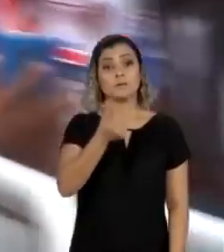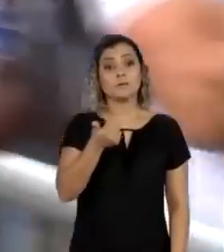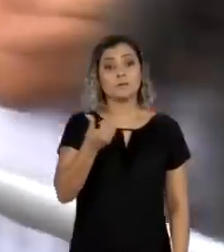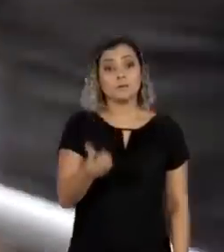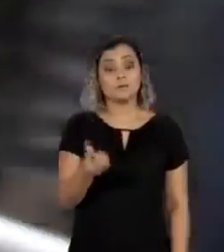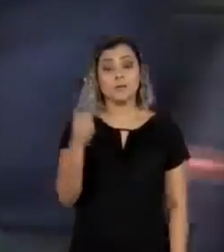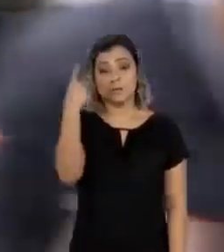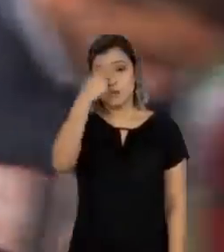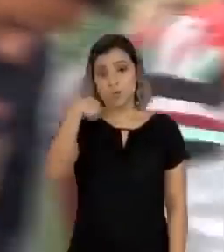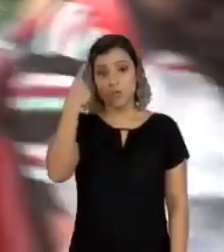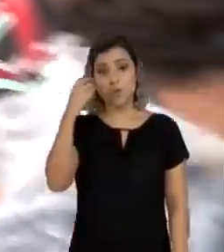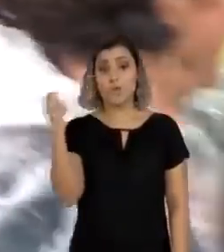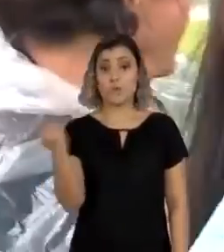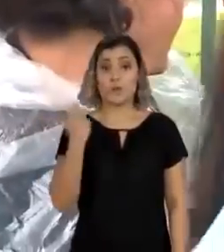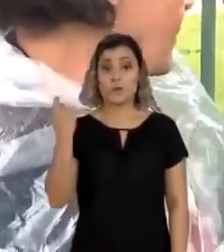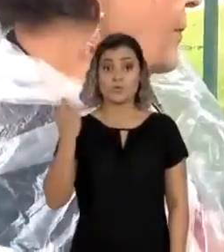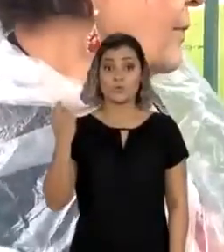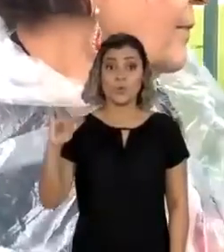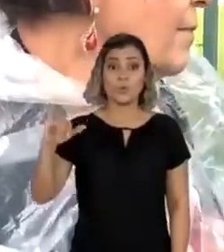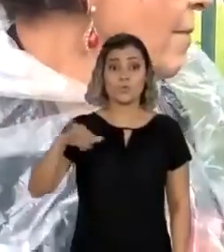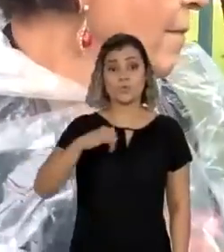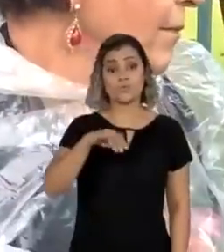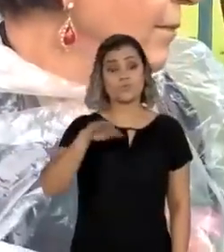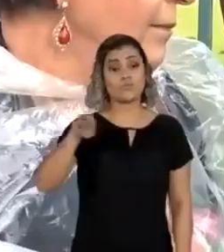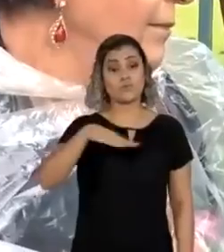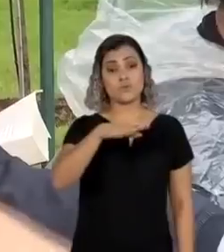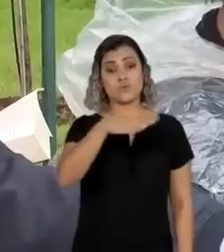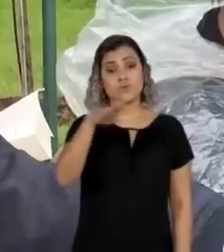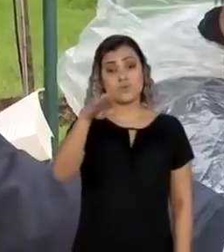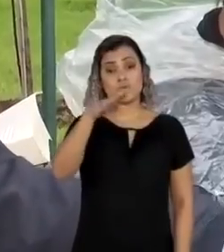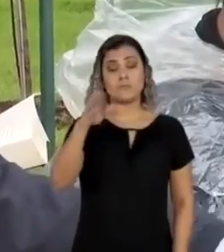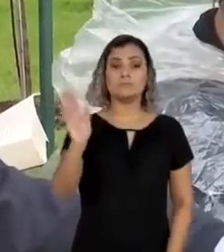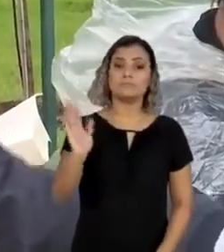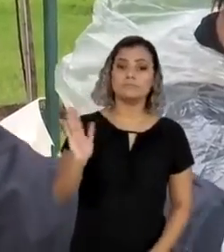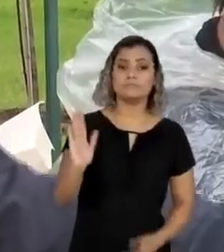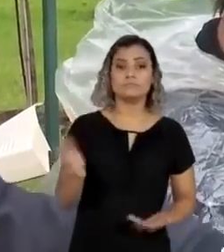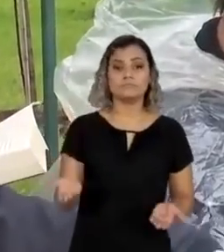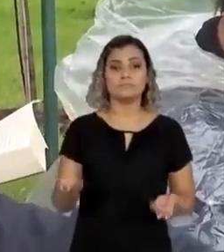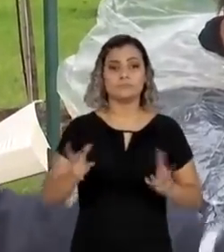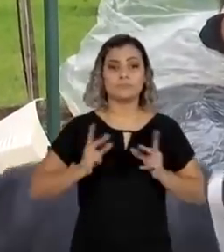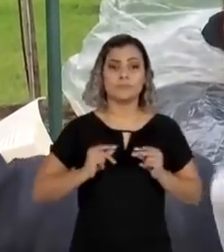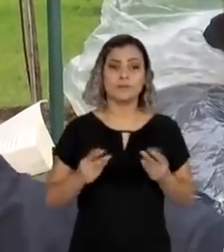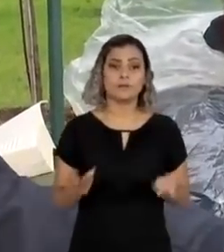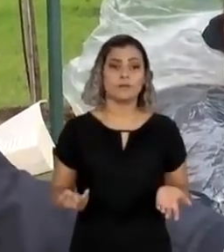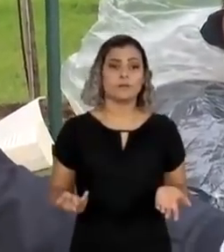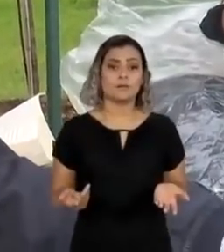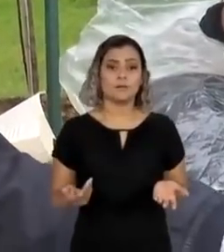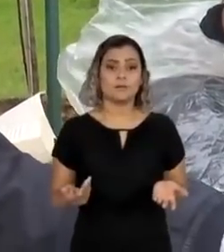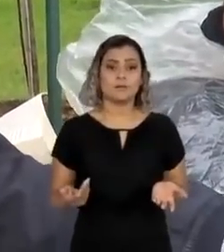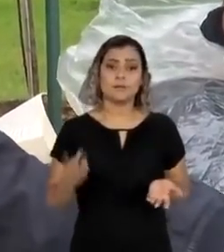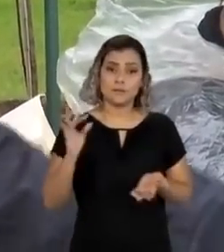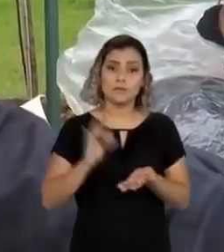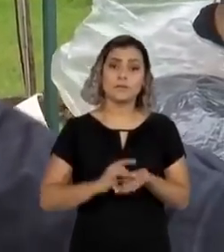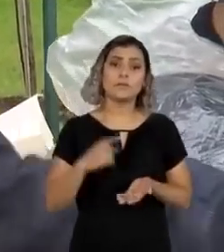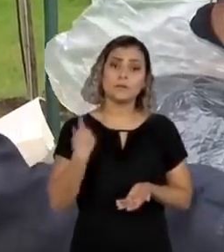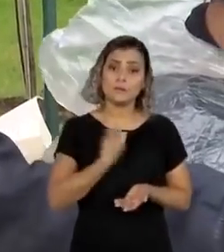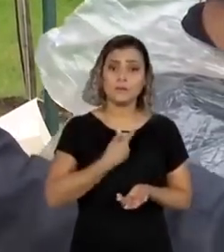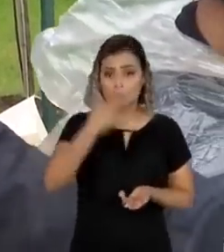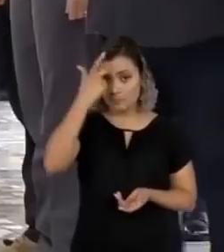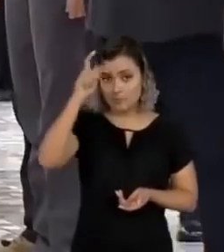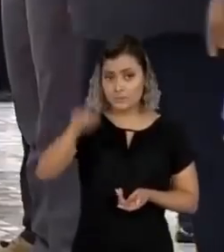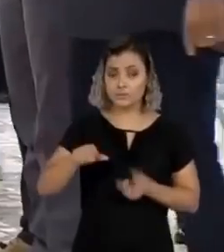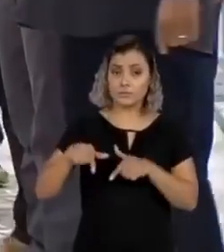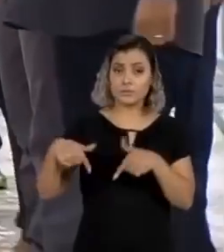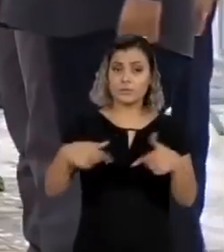no Rio Grande do Sul, veio se despedir do apresentador. É o mínimo, né? É o mínimo que a gente pode fazer por uma pessoa que só fez o bem,